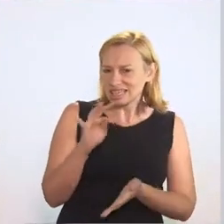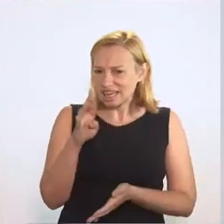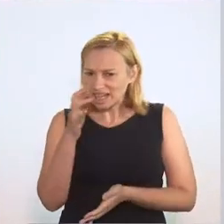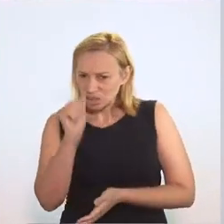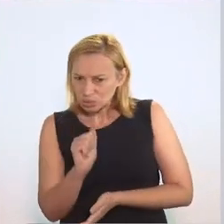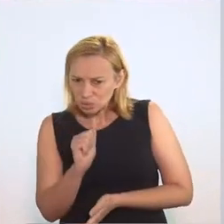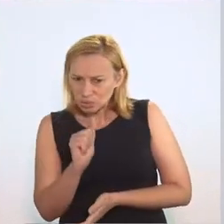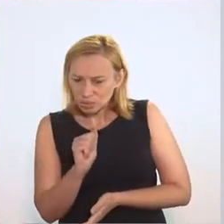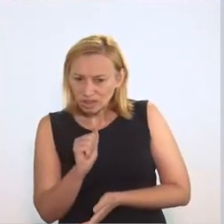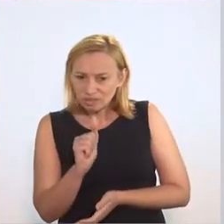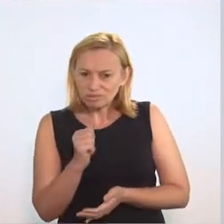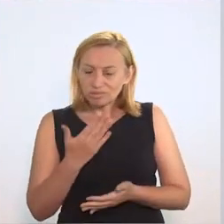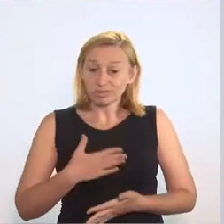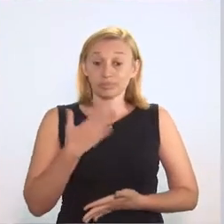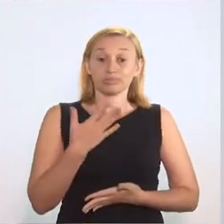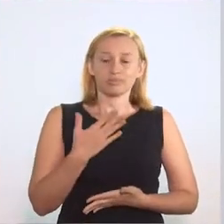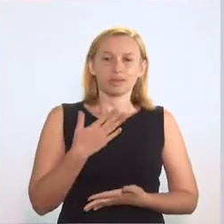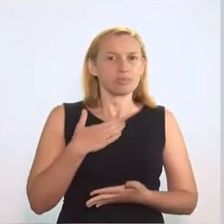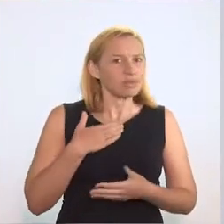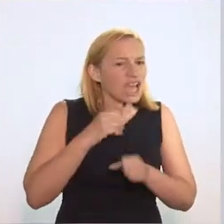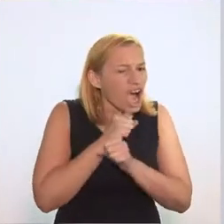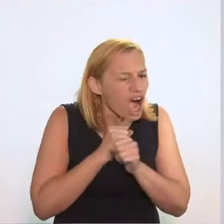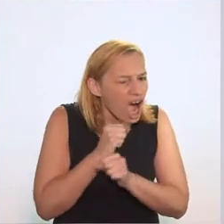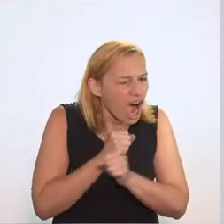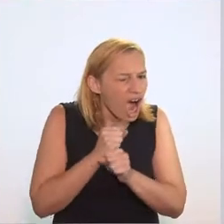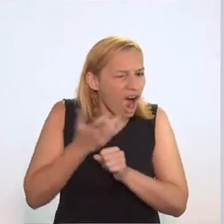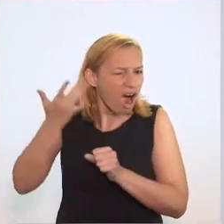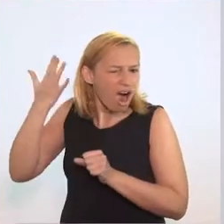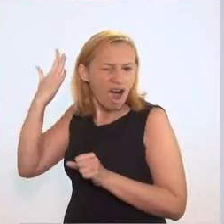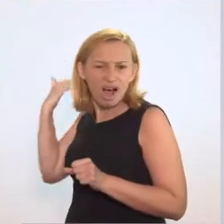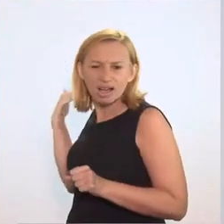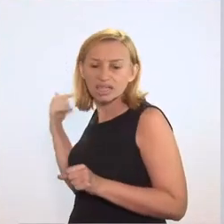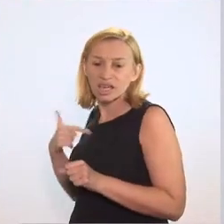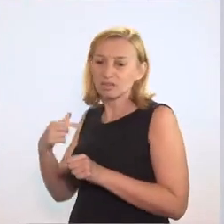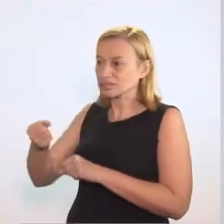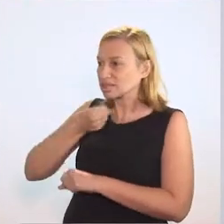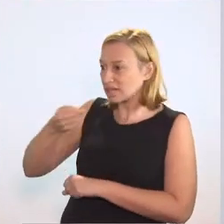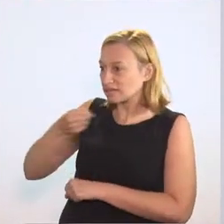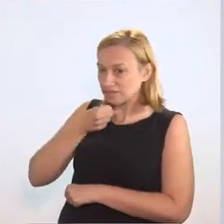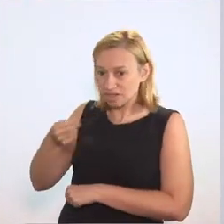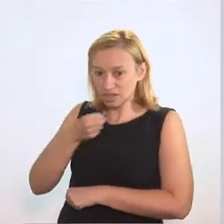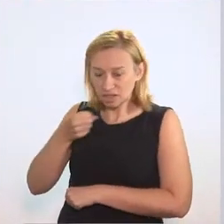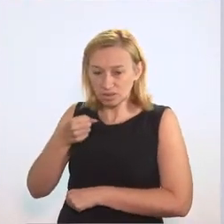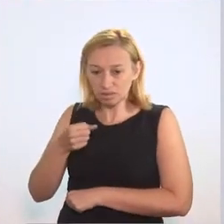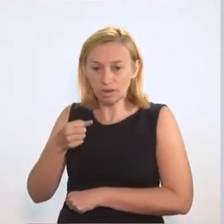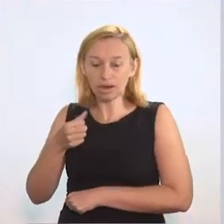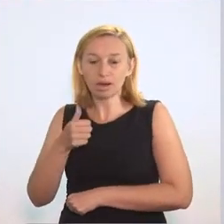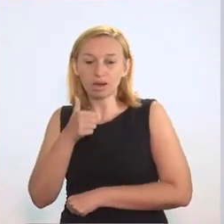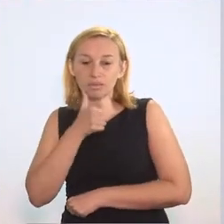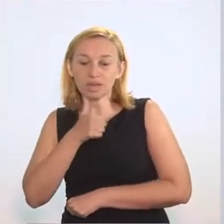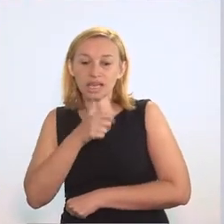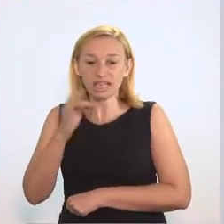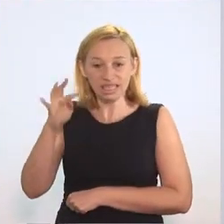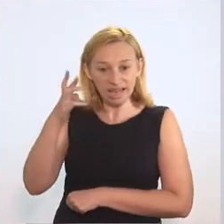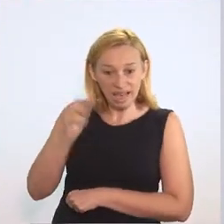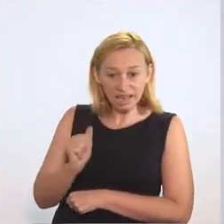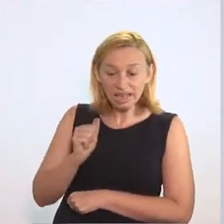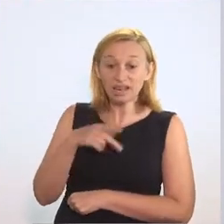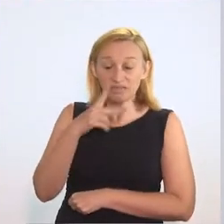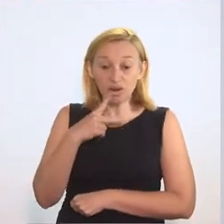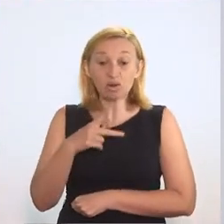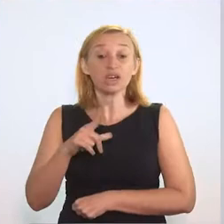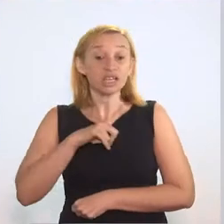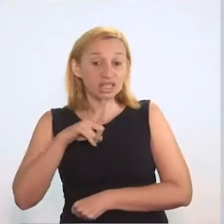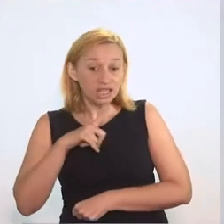gente já sabe, e que foi uma surpresa para mim anos atrás, quando eu estava fazendo uma entrevista com uma agente literária, e ela disse assim, olha, ainda